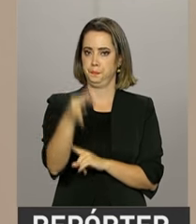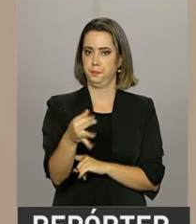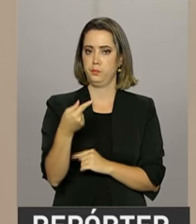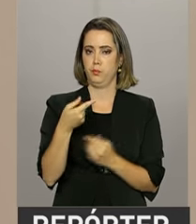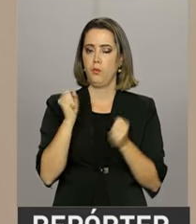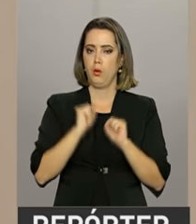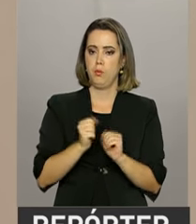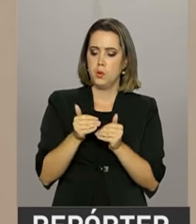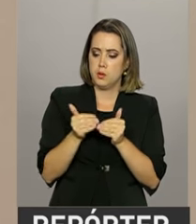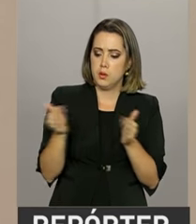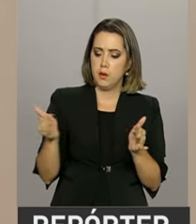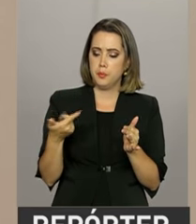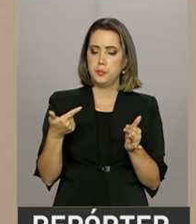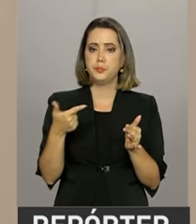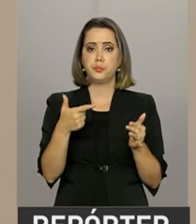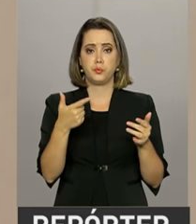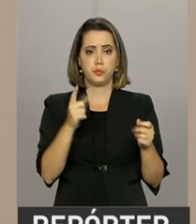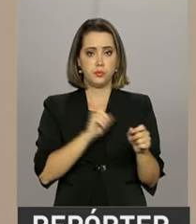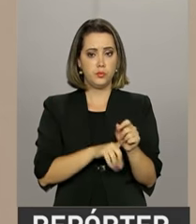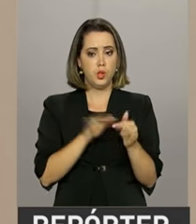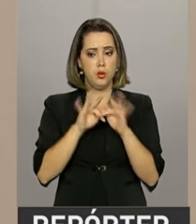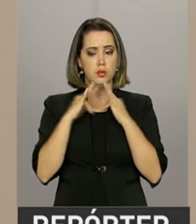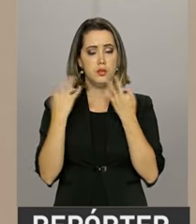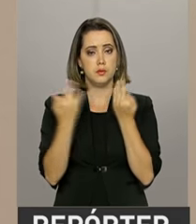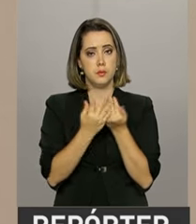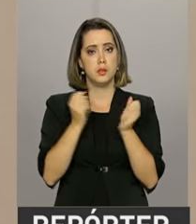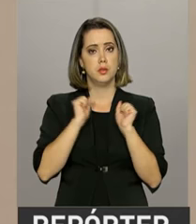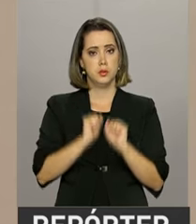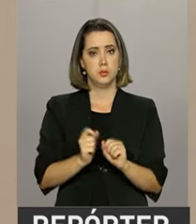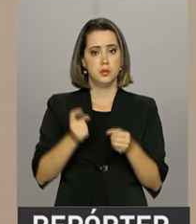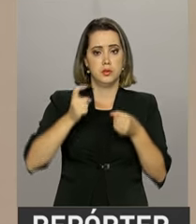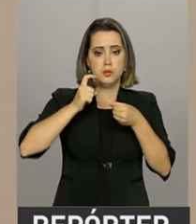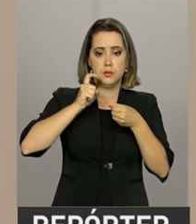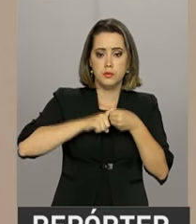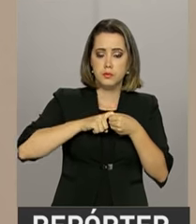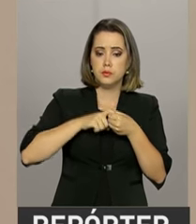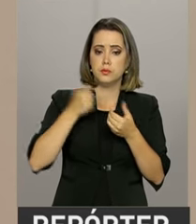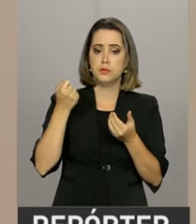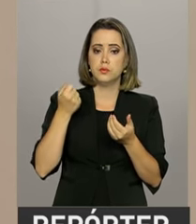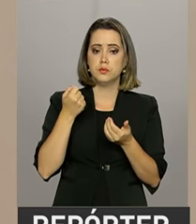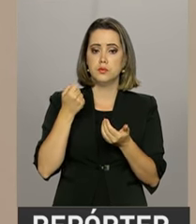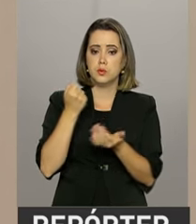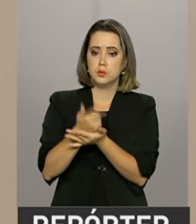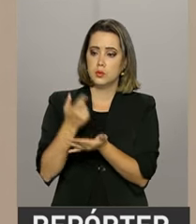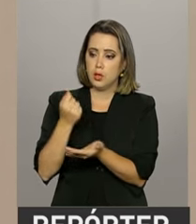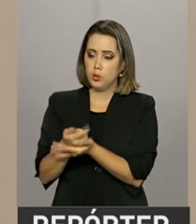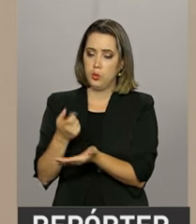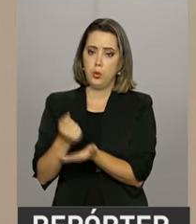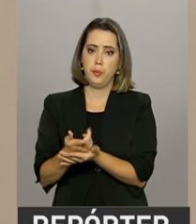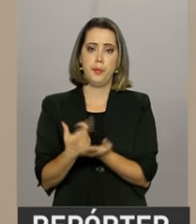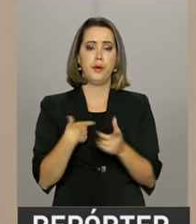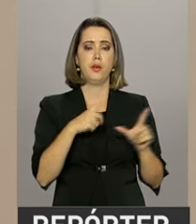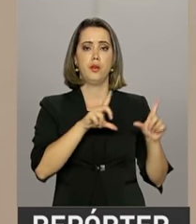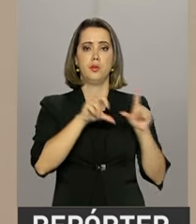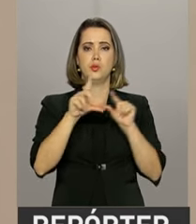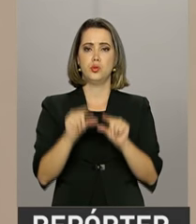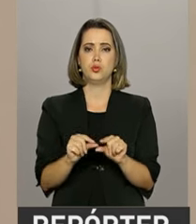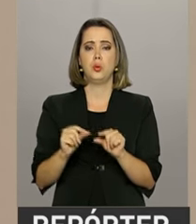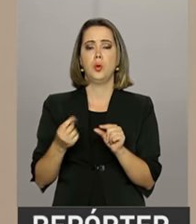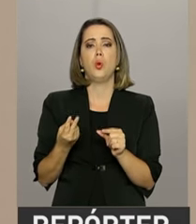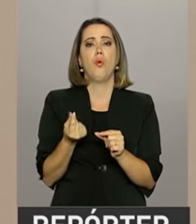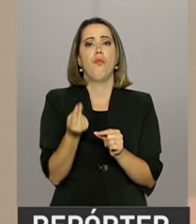abrir espaço para que as famílias voltem a seu consumo tenha uma redução dos custos